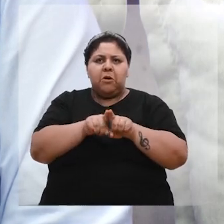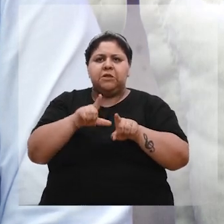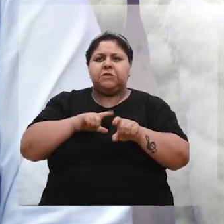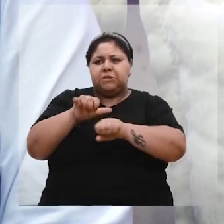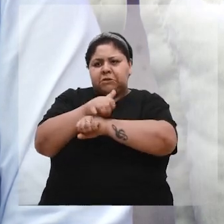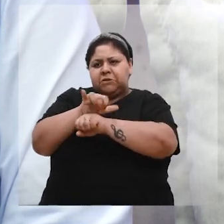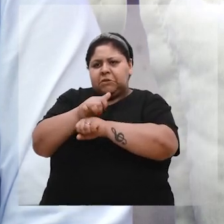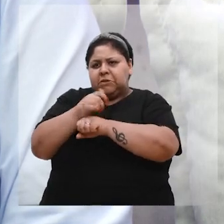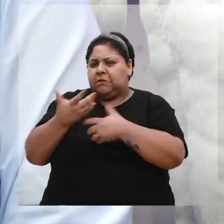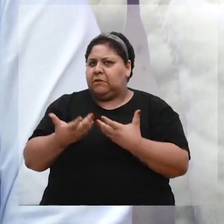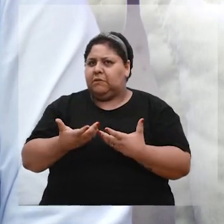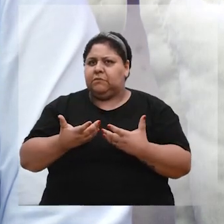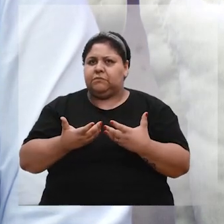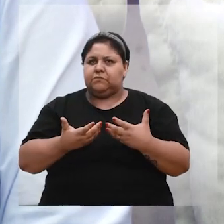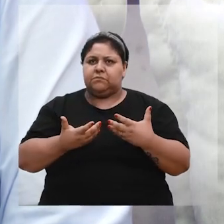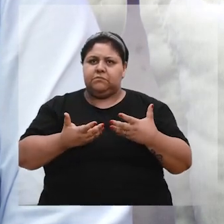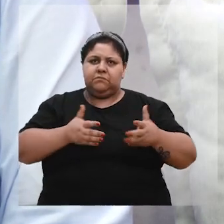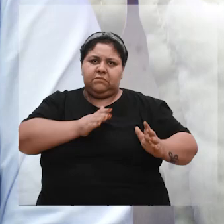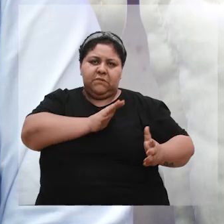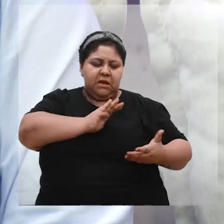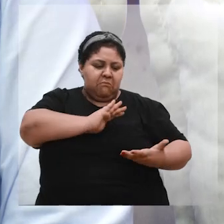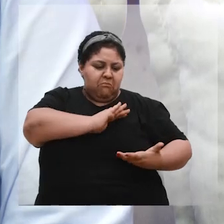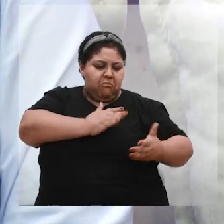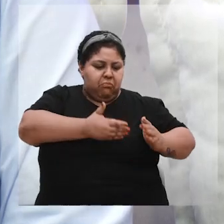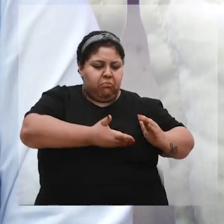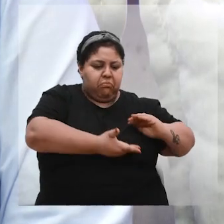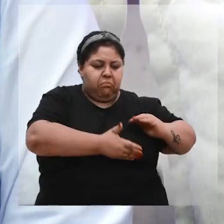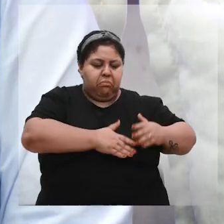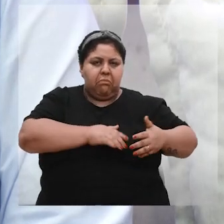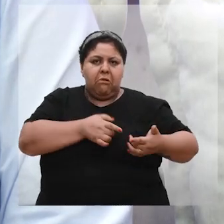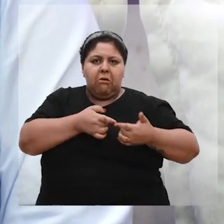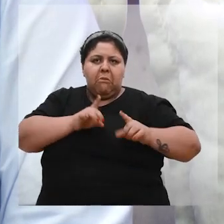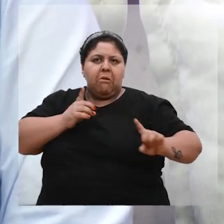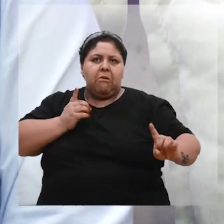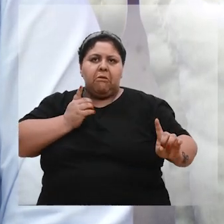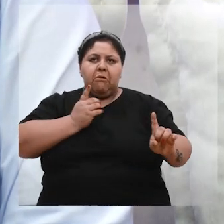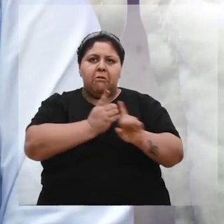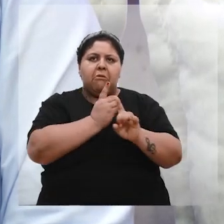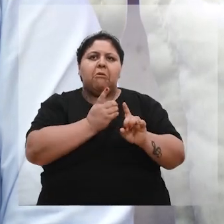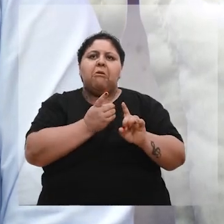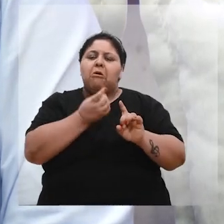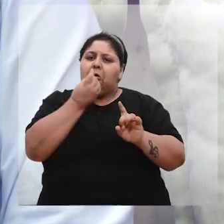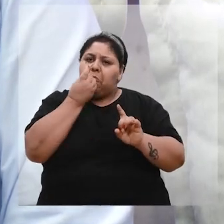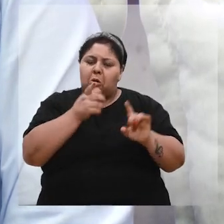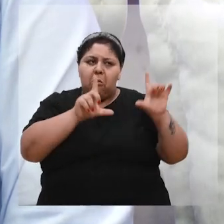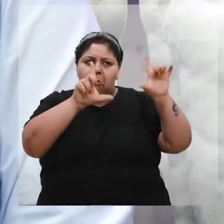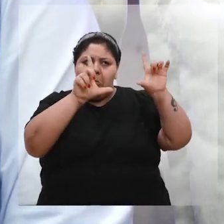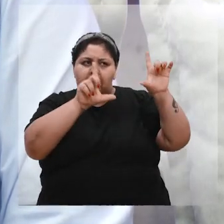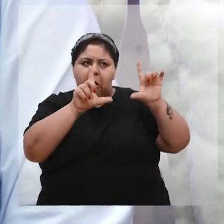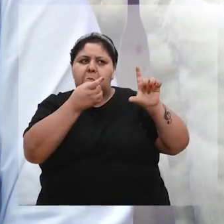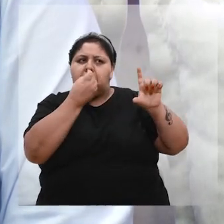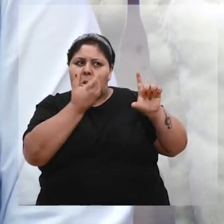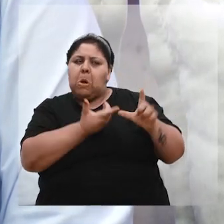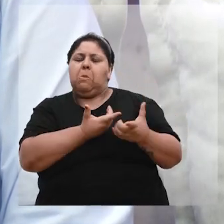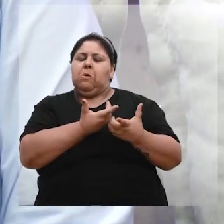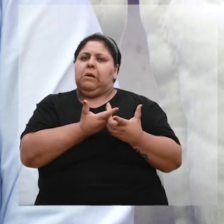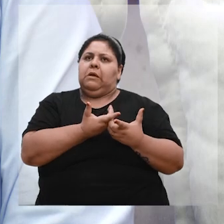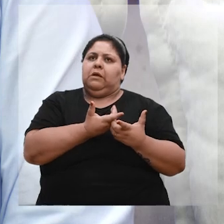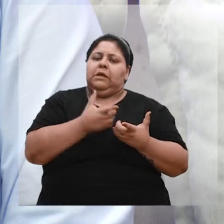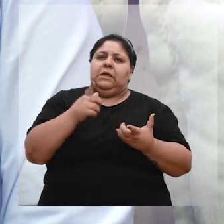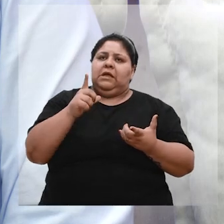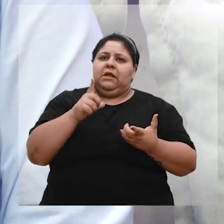que é feita, né? Então, é posicionada de uma forma diferente, mas o exame fica com uma boa resolução.